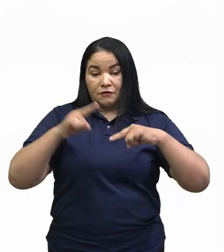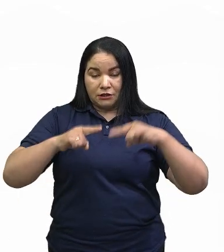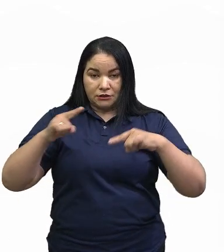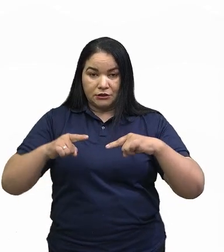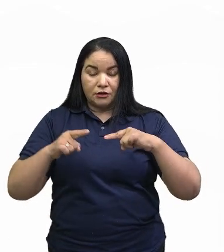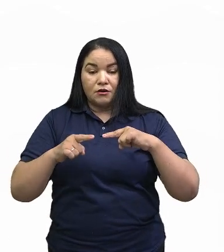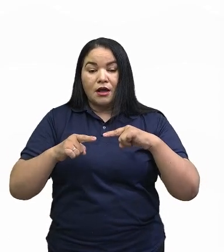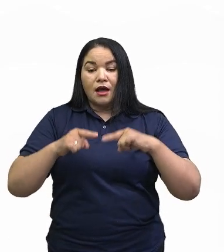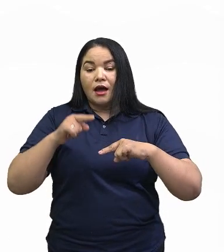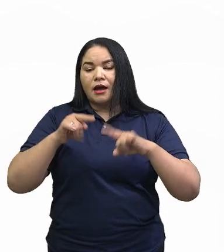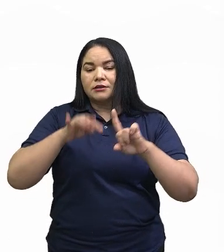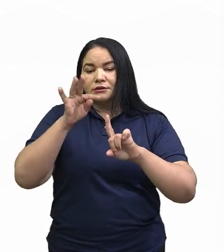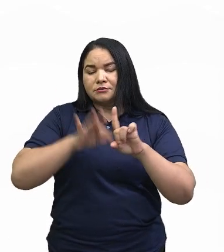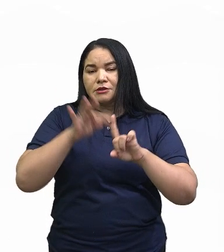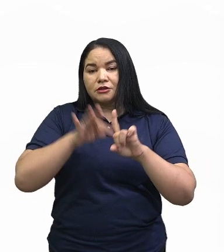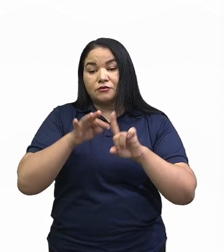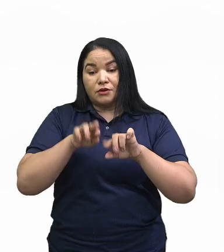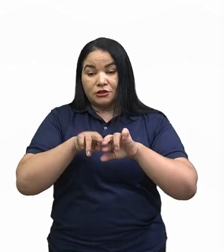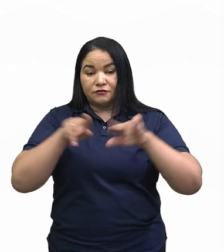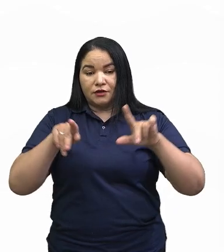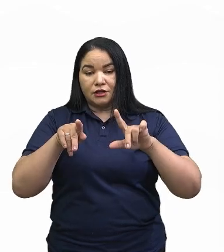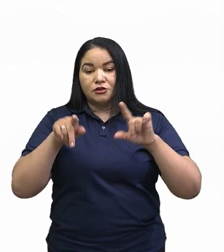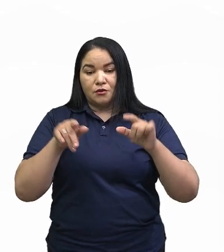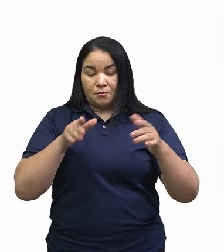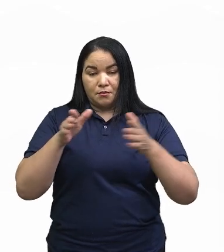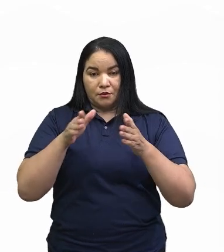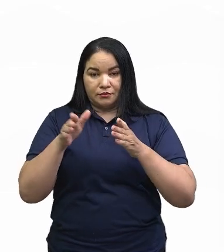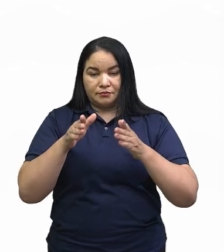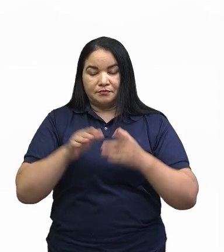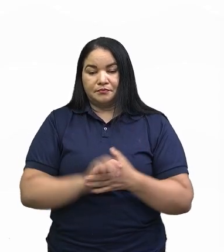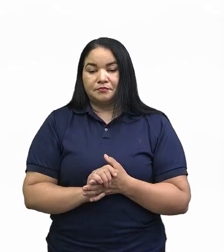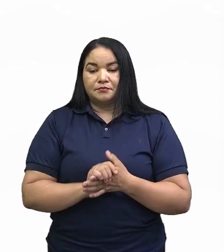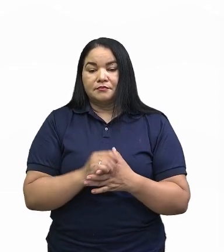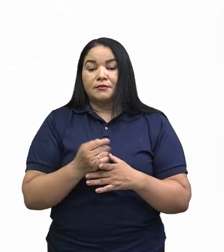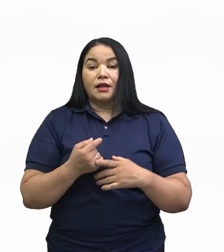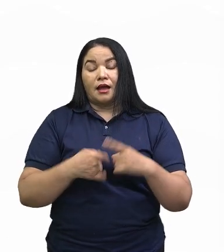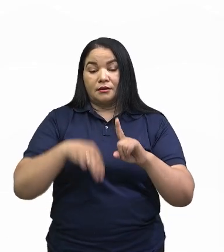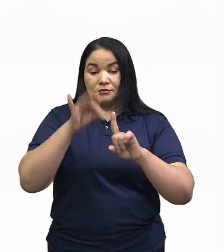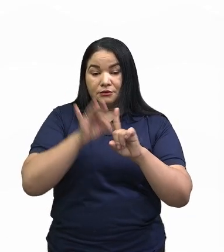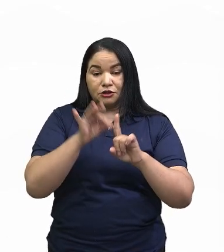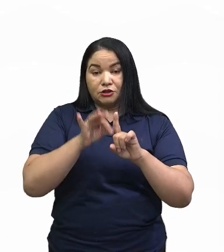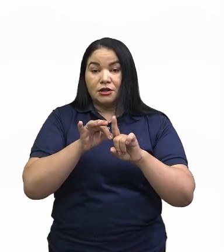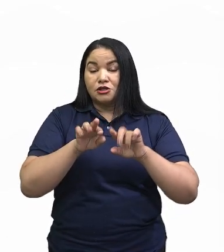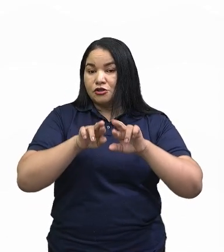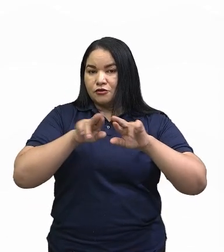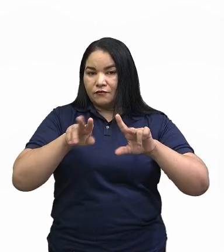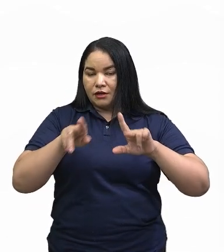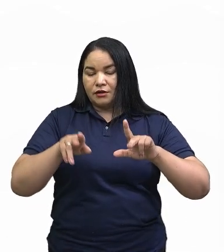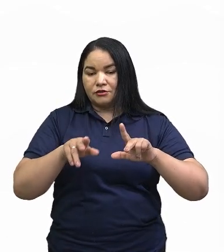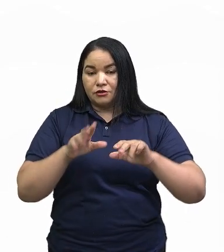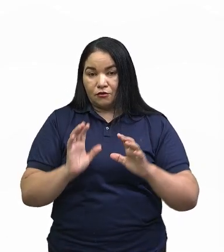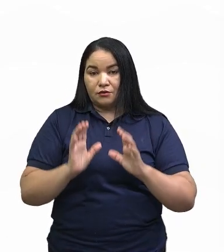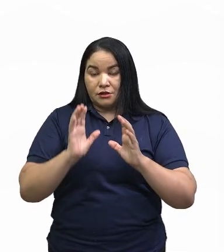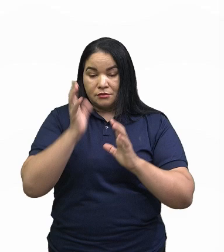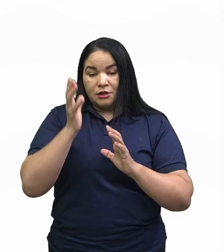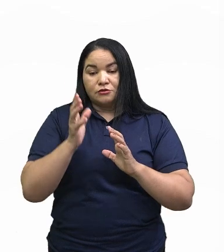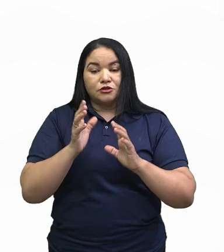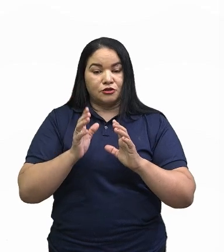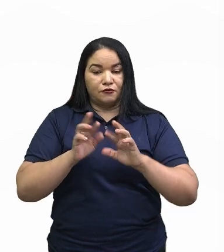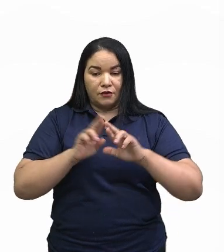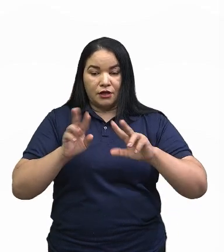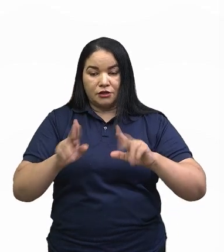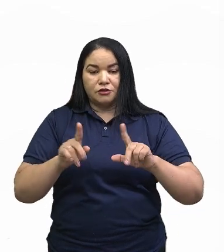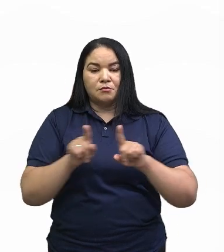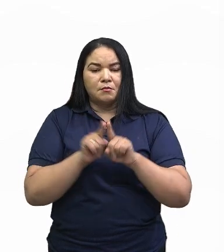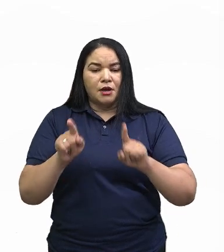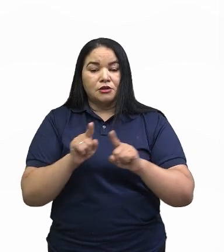temperatura representa a diferença entre duas temperaturas medidas em momentos diferentes. Logo, quando se